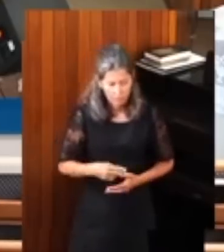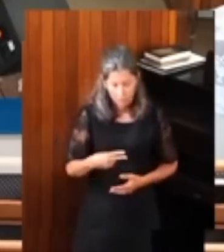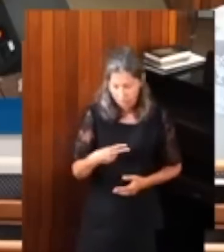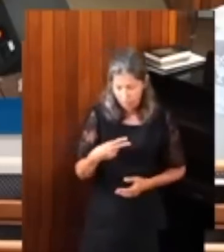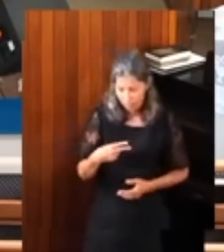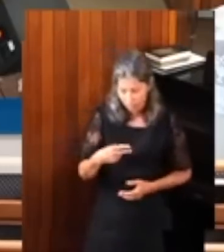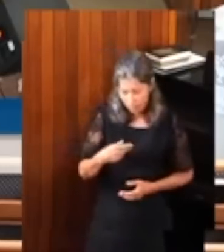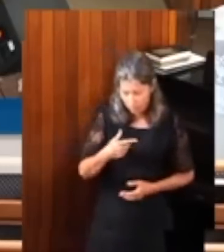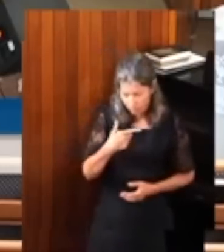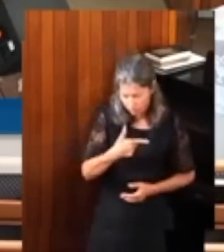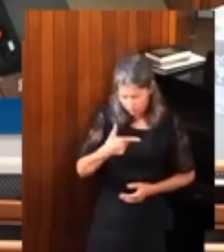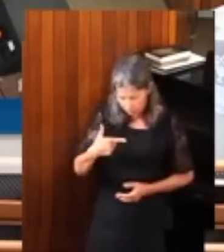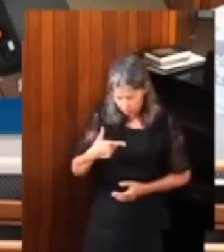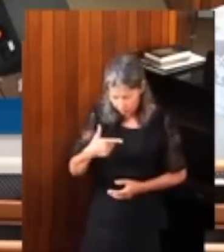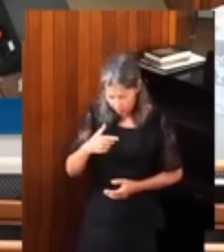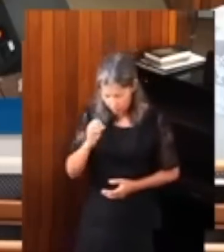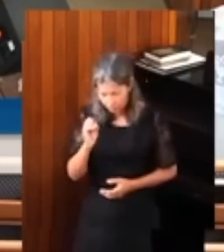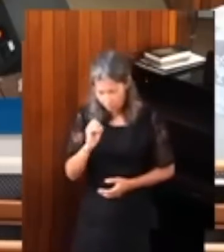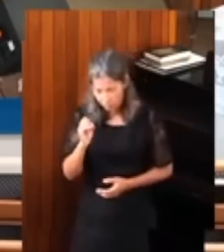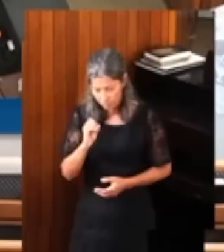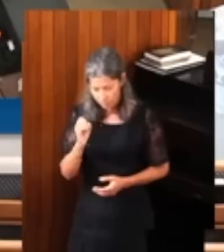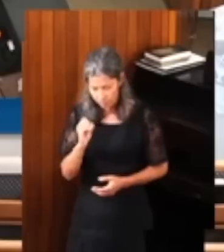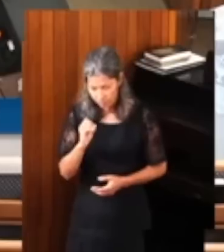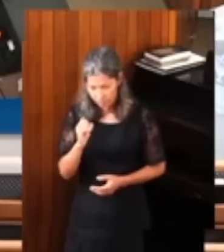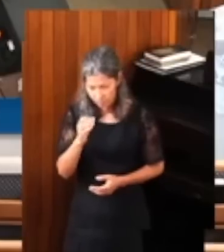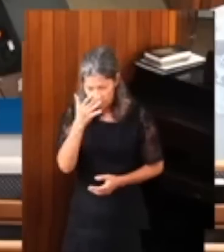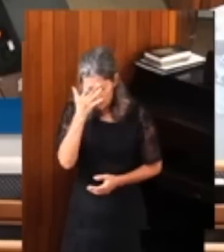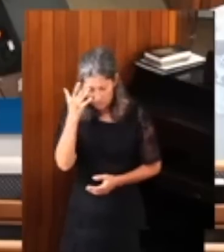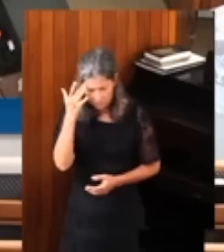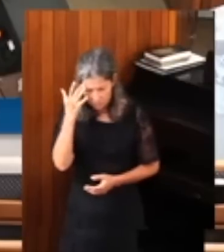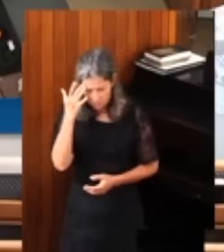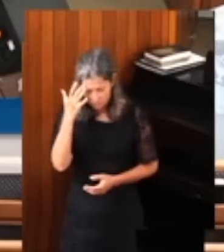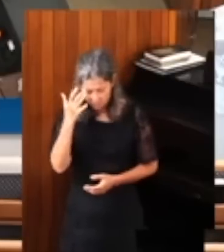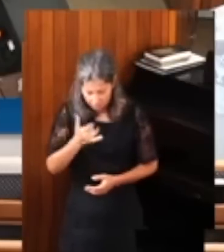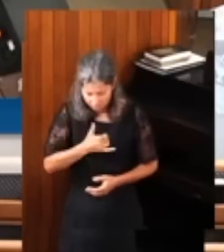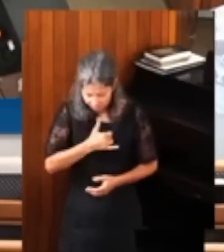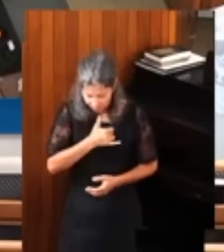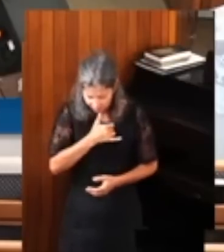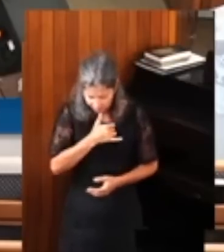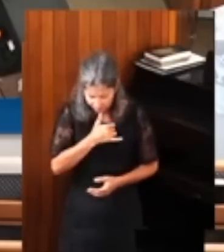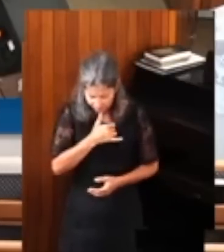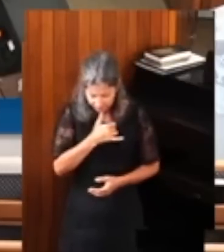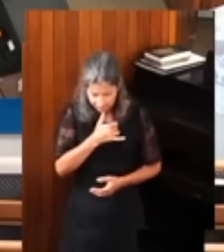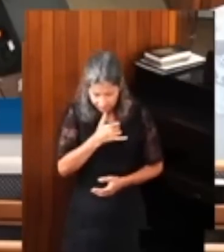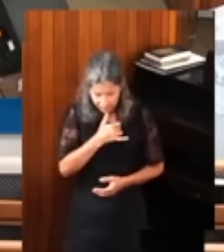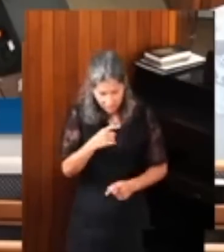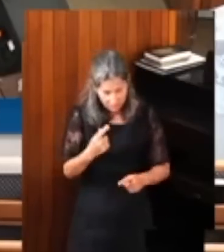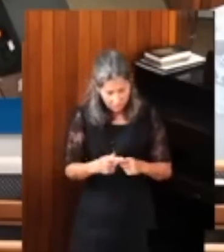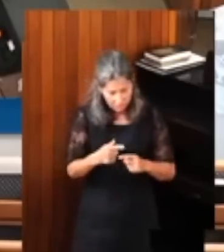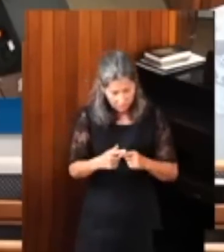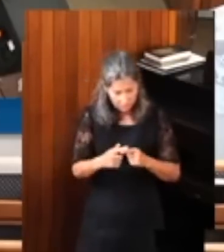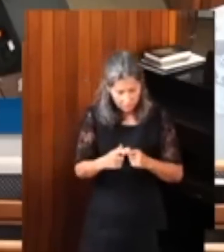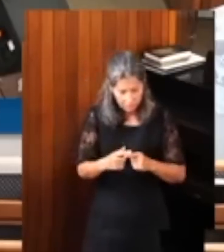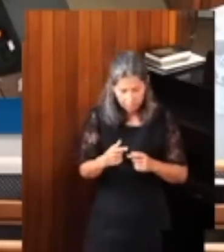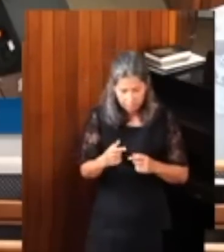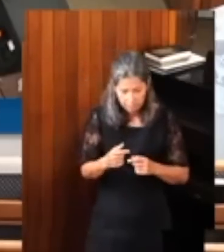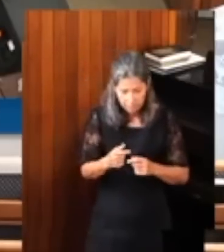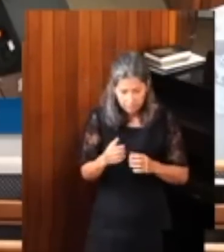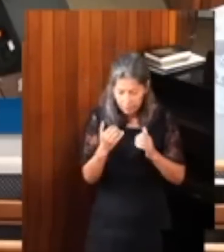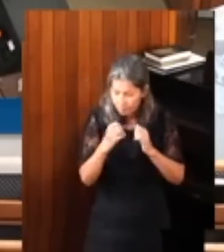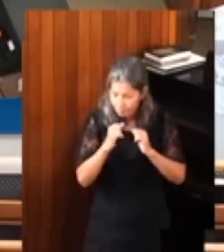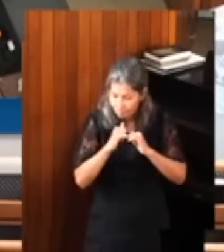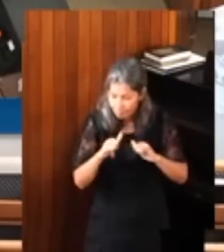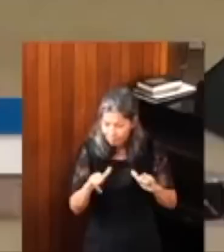é óbvio que aquelas milhares de pessoas ficaram tremendamente desapontadas. A mensagem que era doce na boca, Jesus está